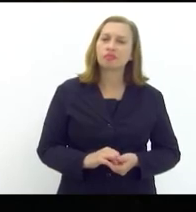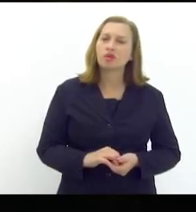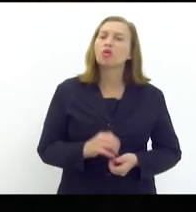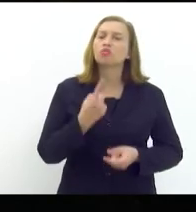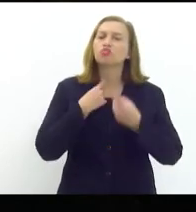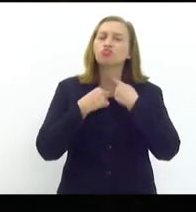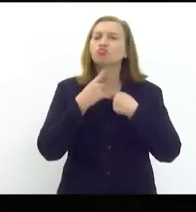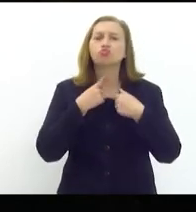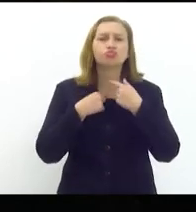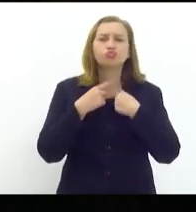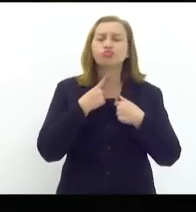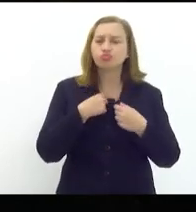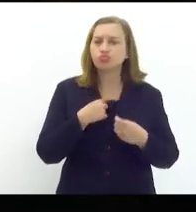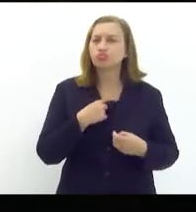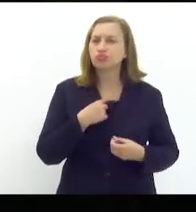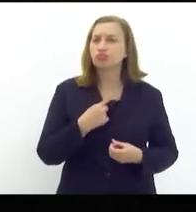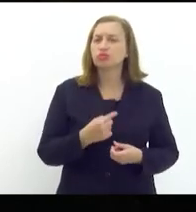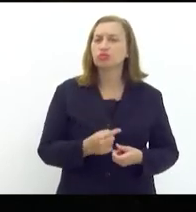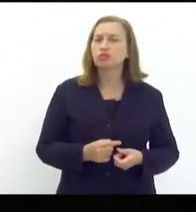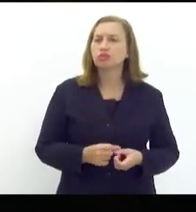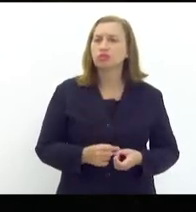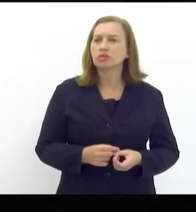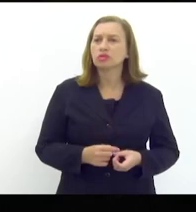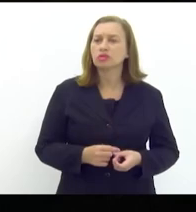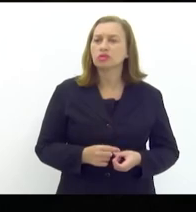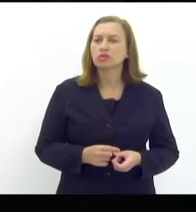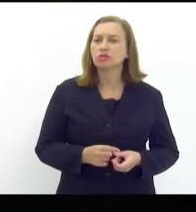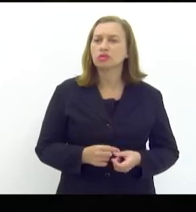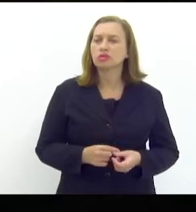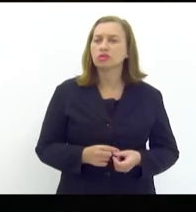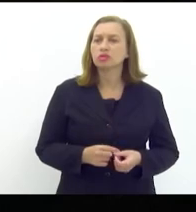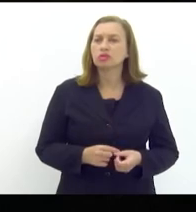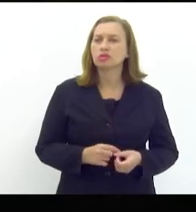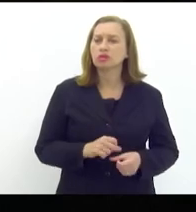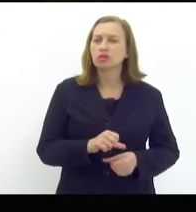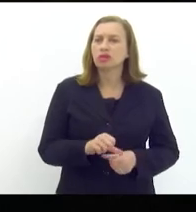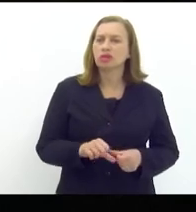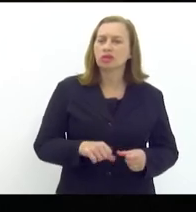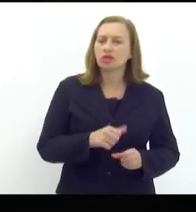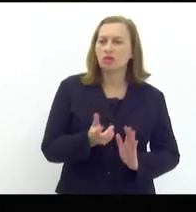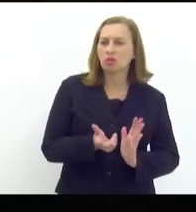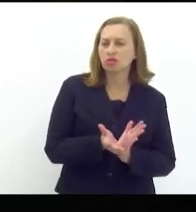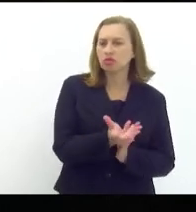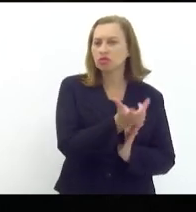desejo muito grande que essa reforma tributária aconteça